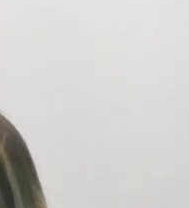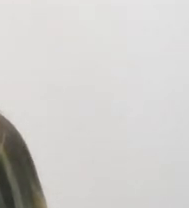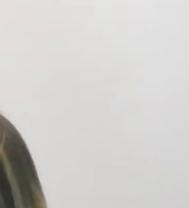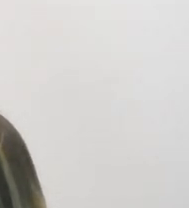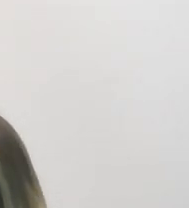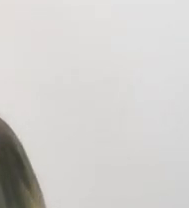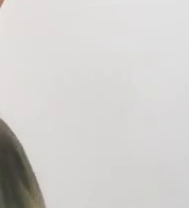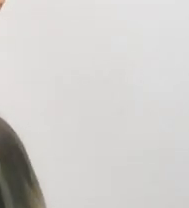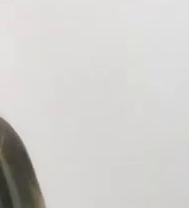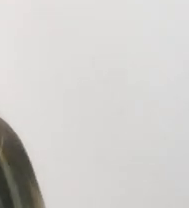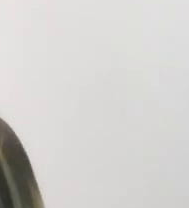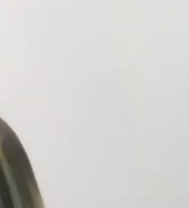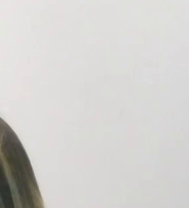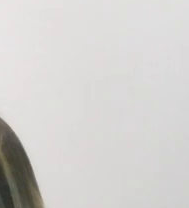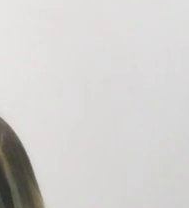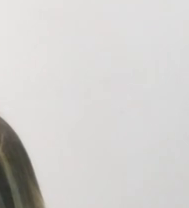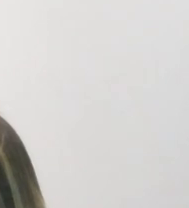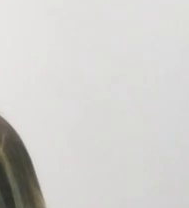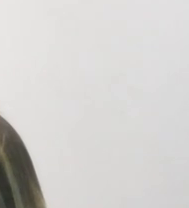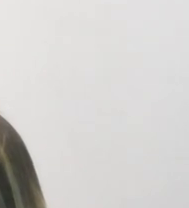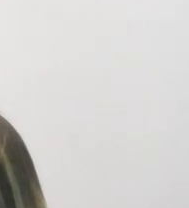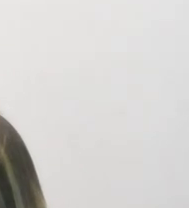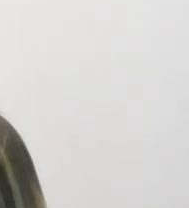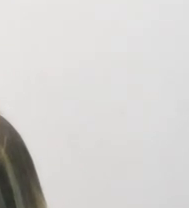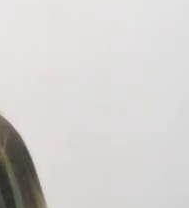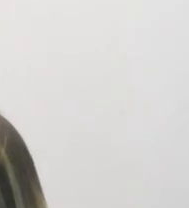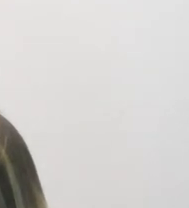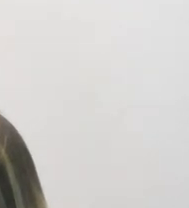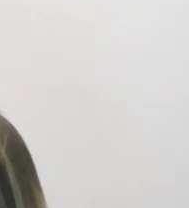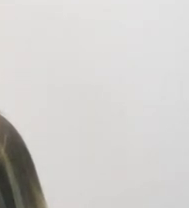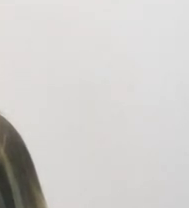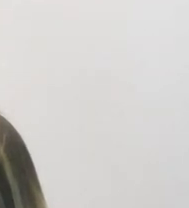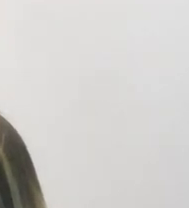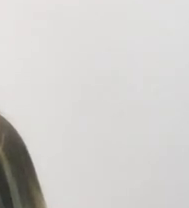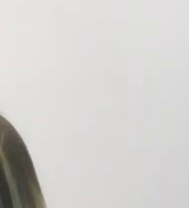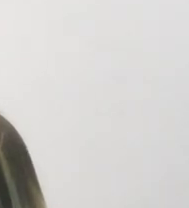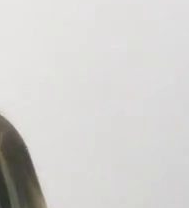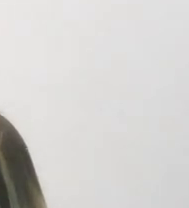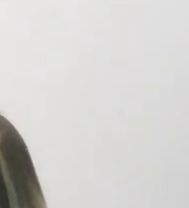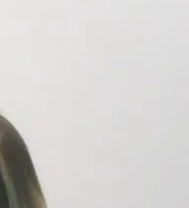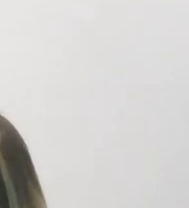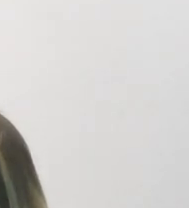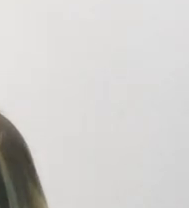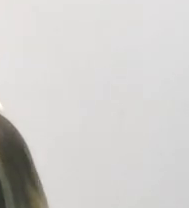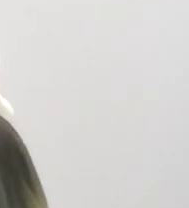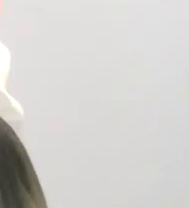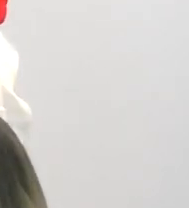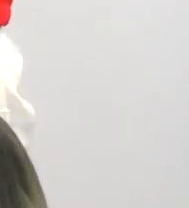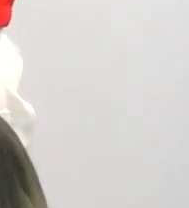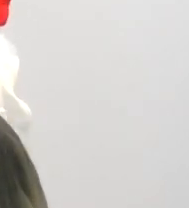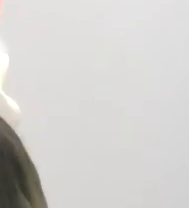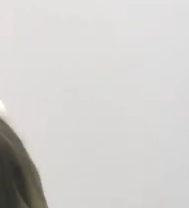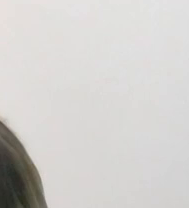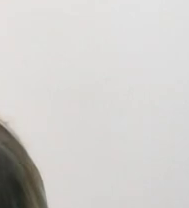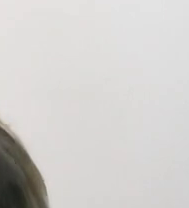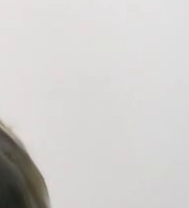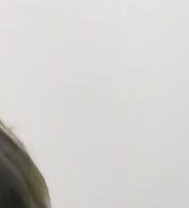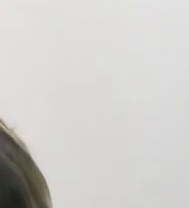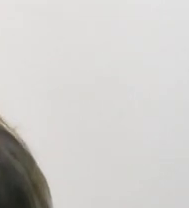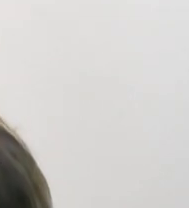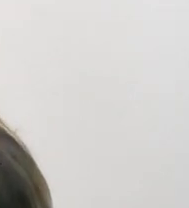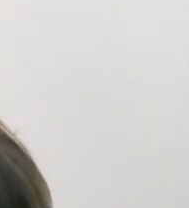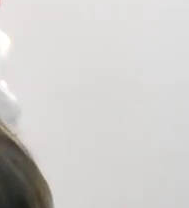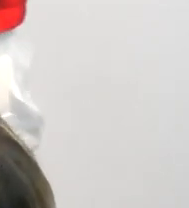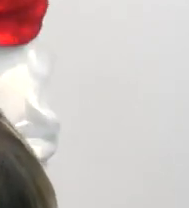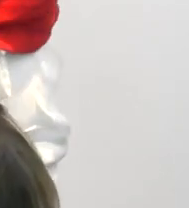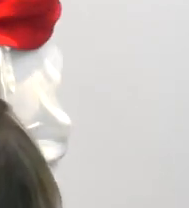uma forma eh acho que até um conforto né ah mas eh os casos estão aumentando então daqui a pouco